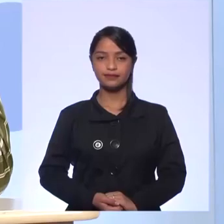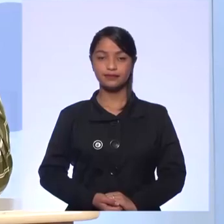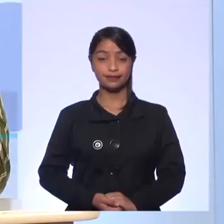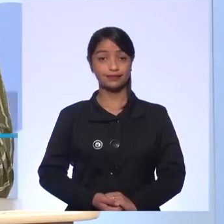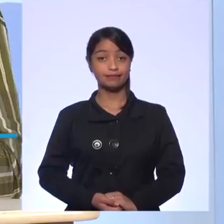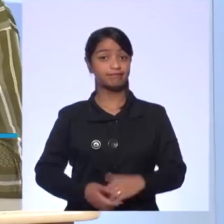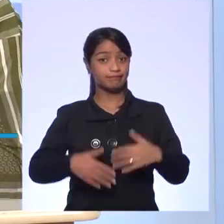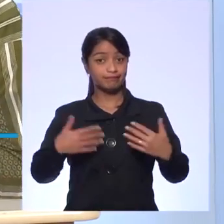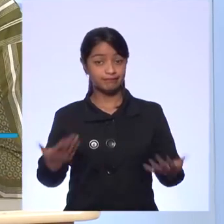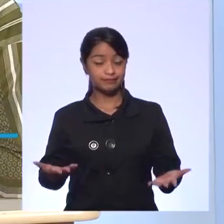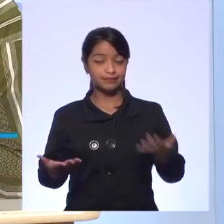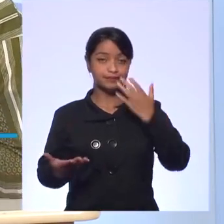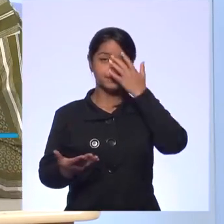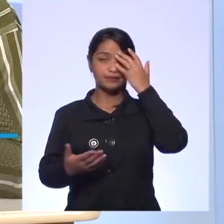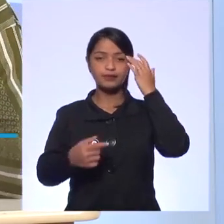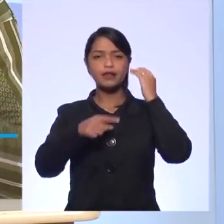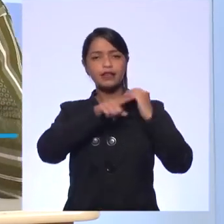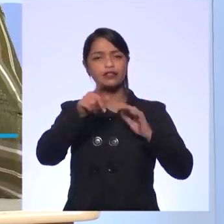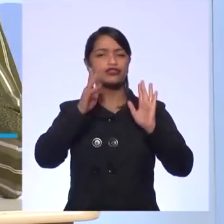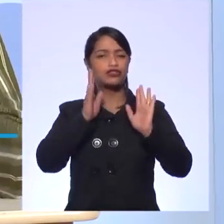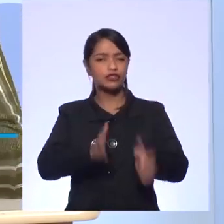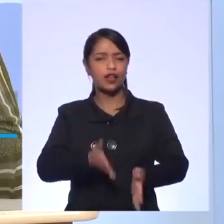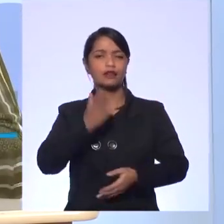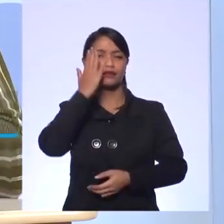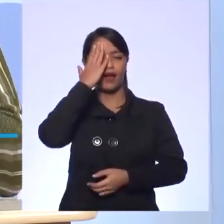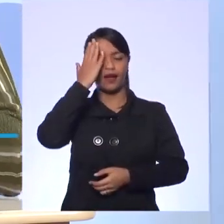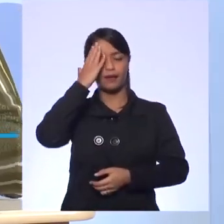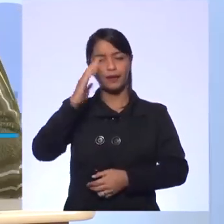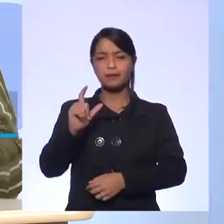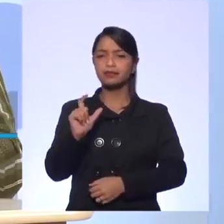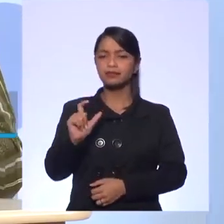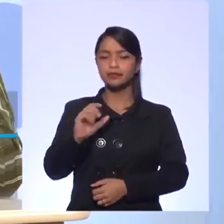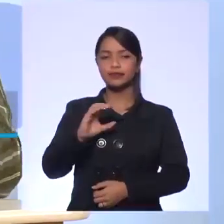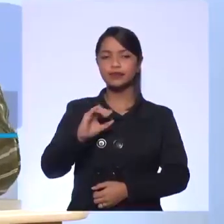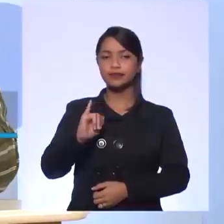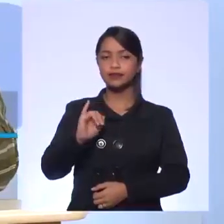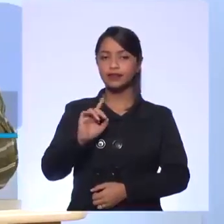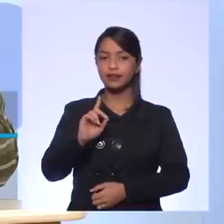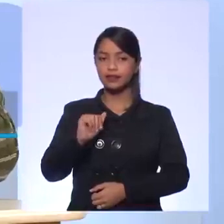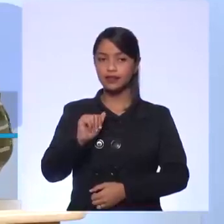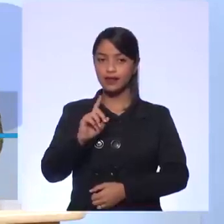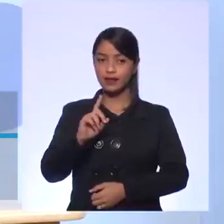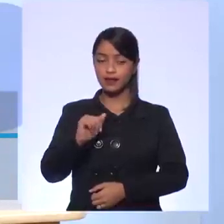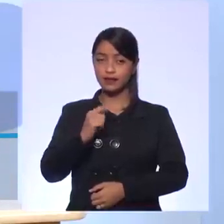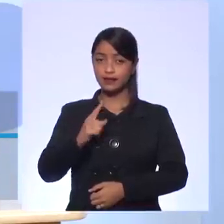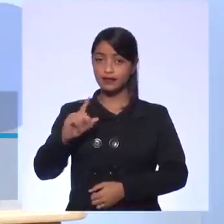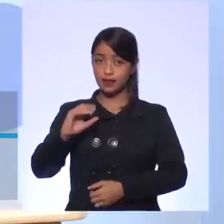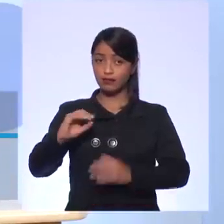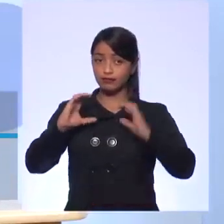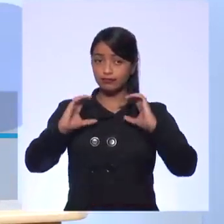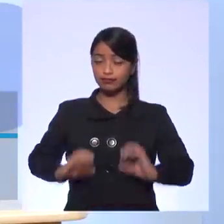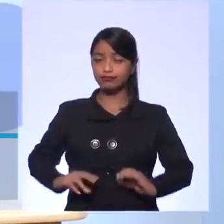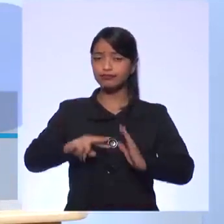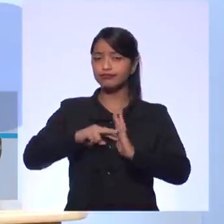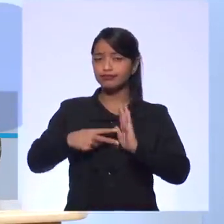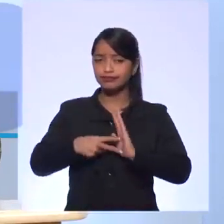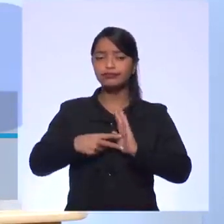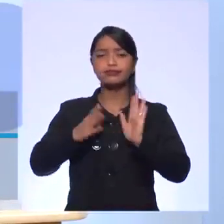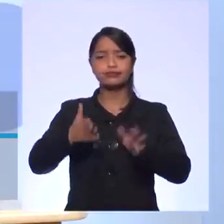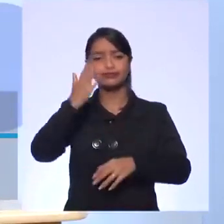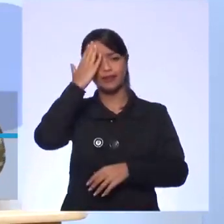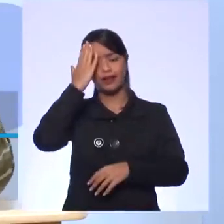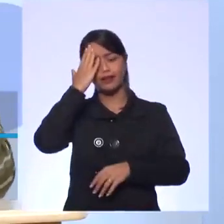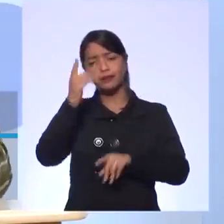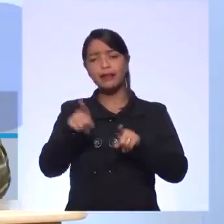Vamos lá. Bom, vocês já sabem o que é cidadão, o que é cidadania, como vocês exercem a cidadania, que